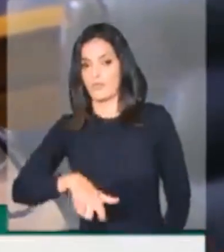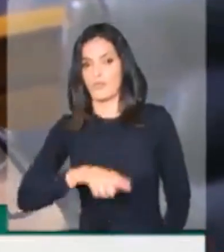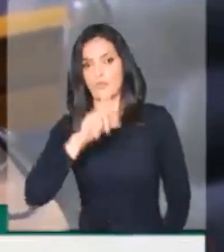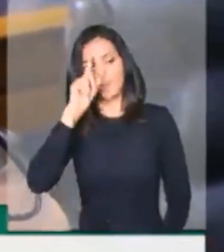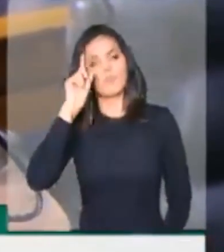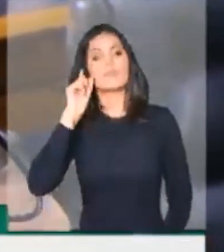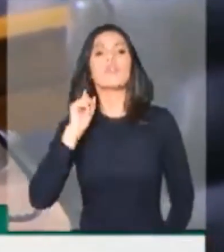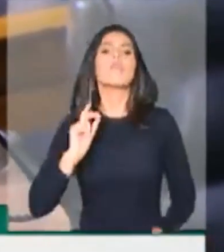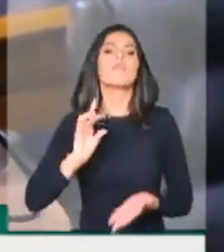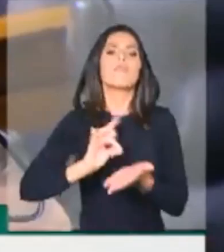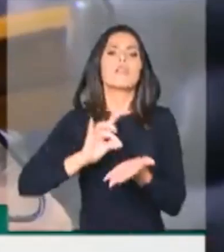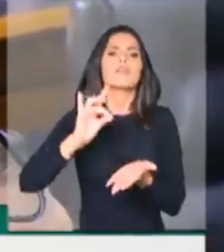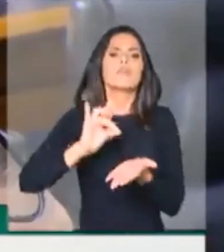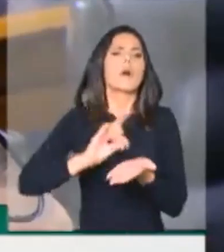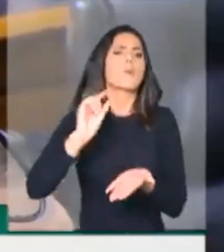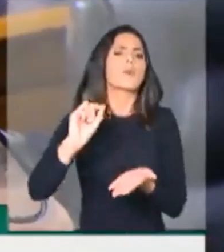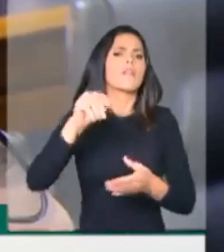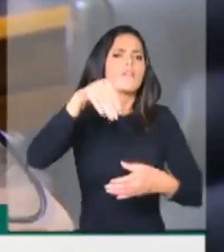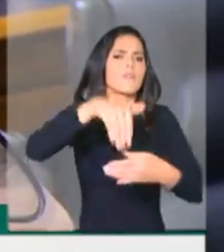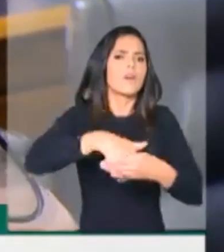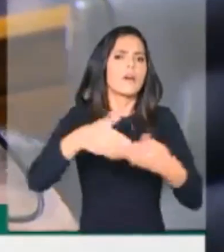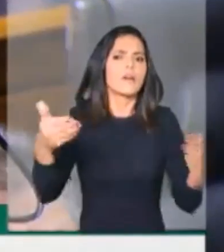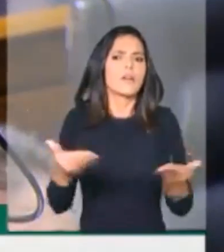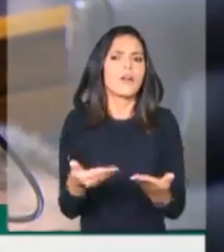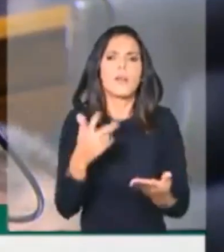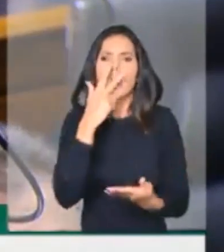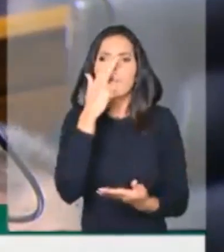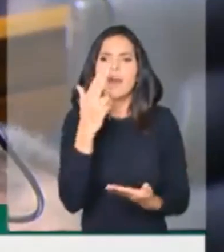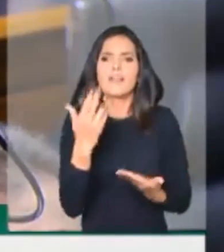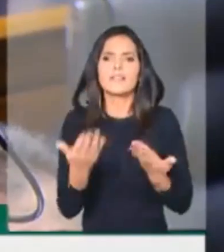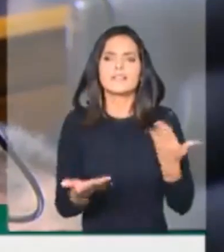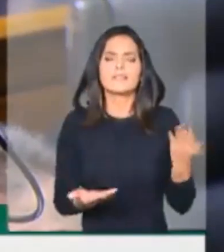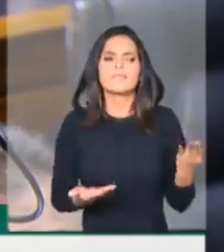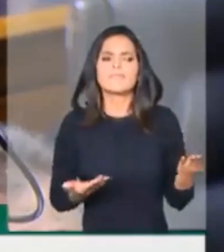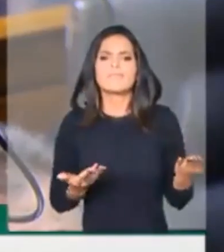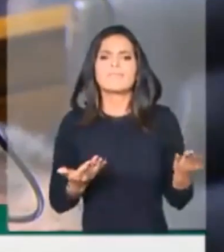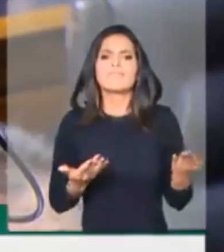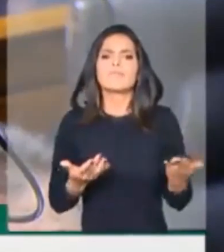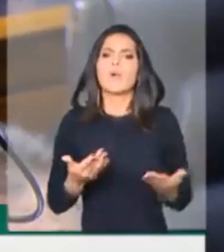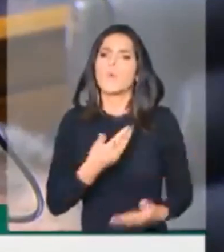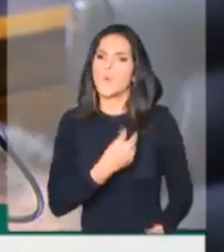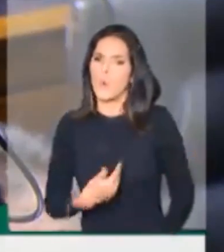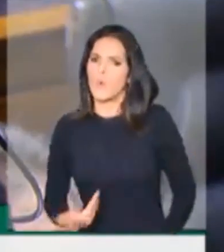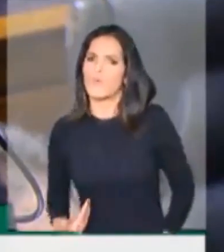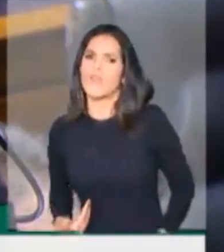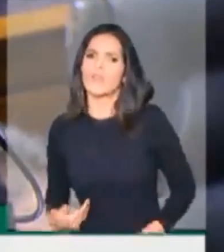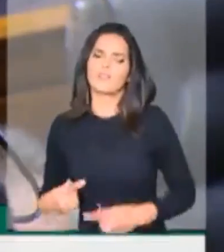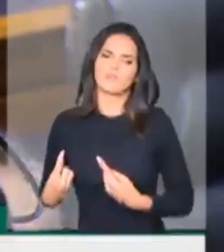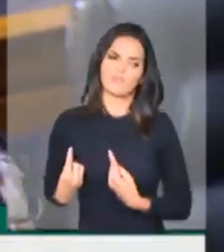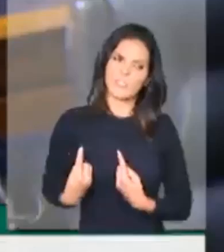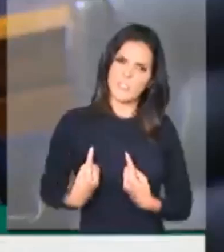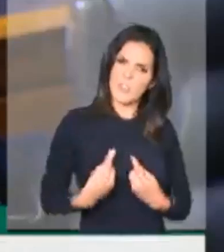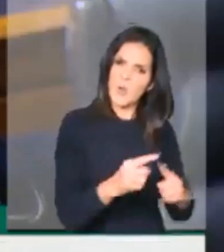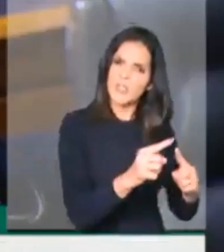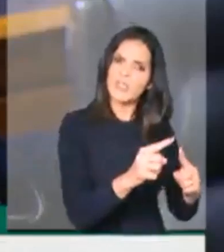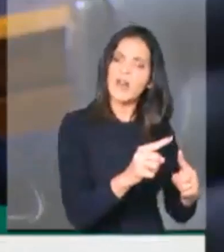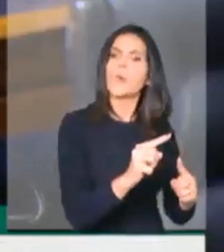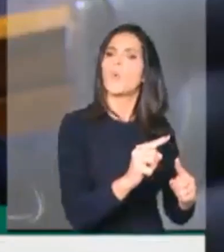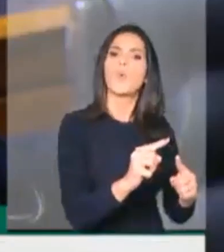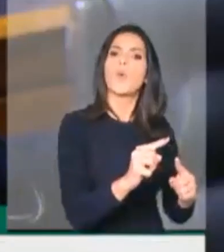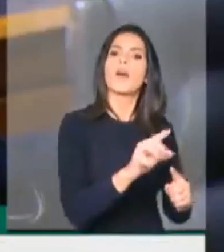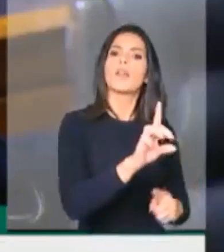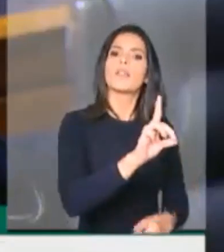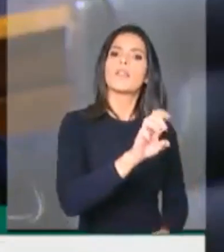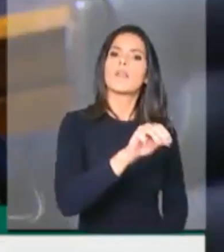nós estamos fazendo essa votação no absoluto confronto do governo com a democracia. Este